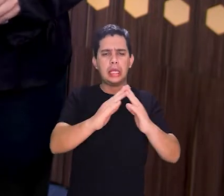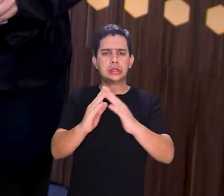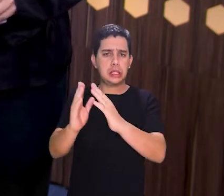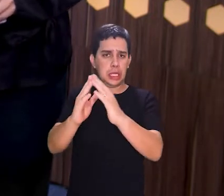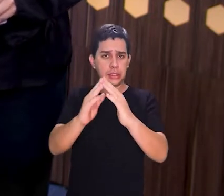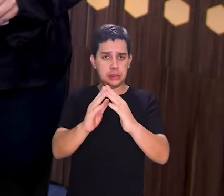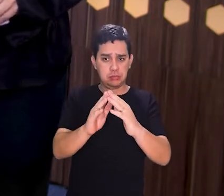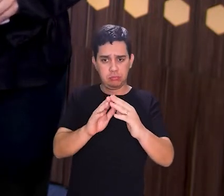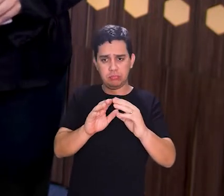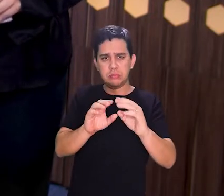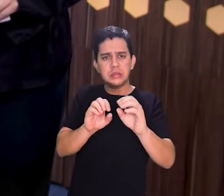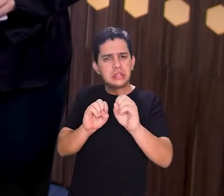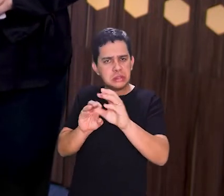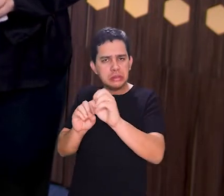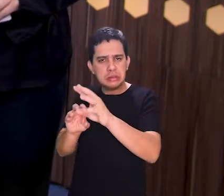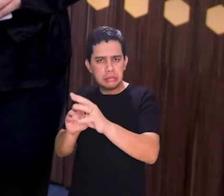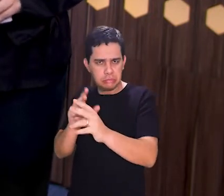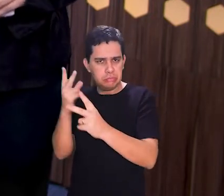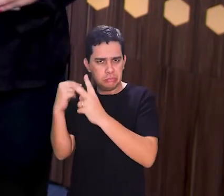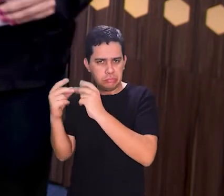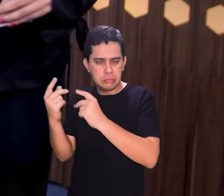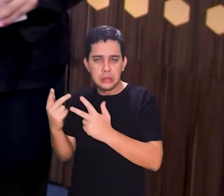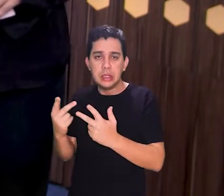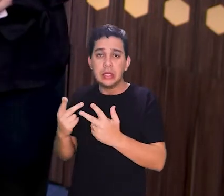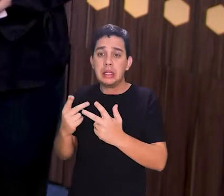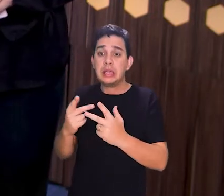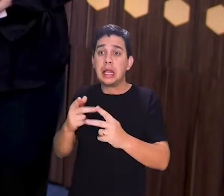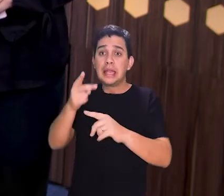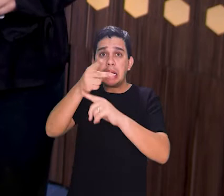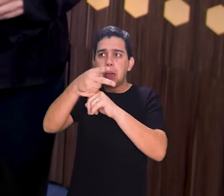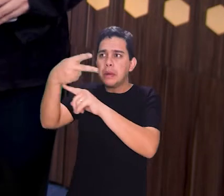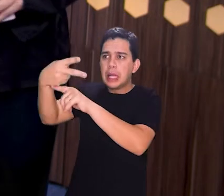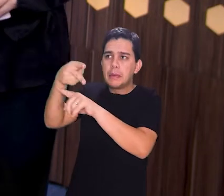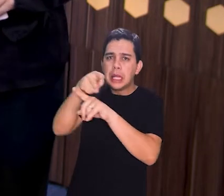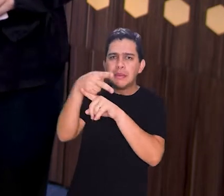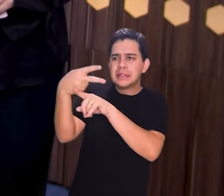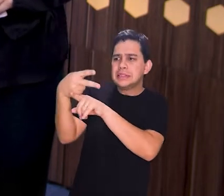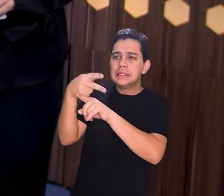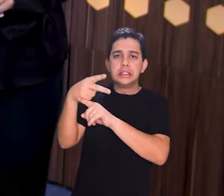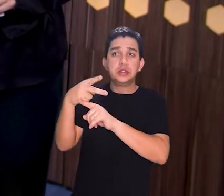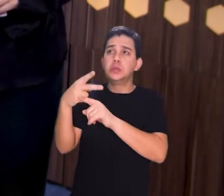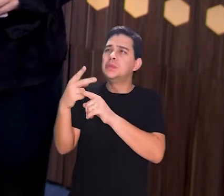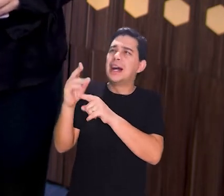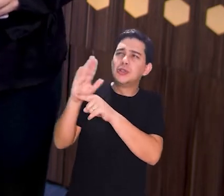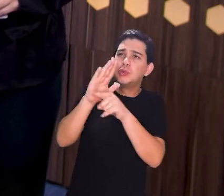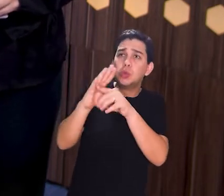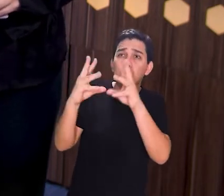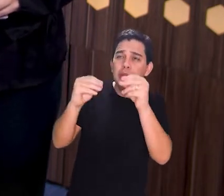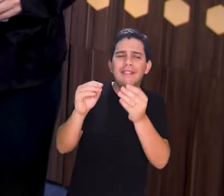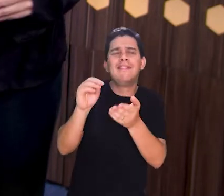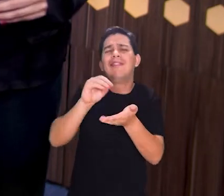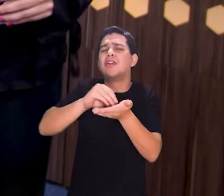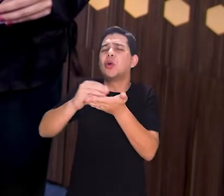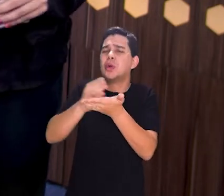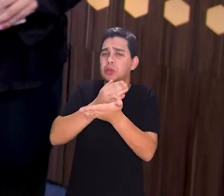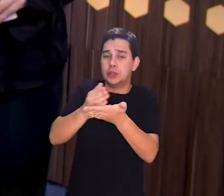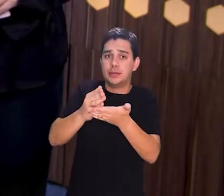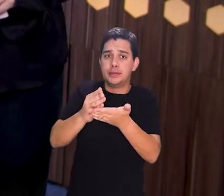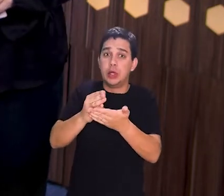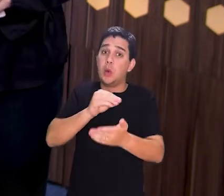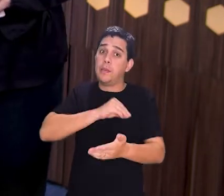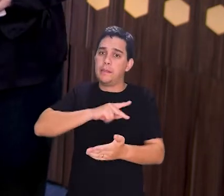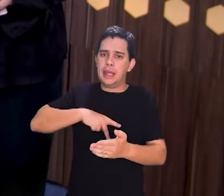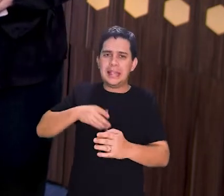de internação do Departamento Geral de Ações Socioeducativas, o DEGASE, o MPRJ está realizando o mapeamento